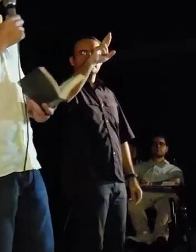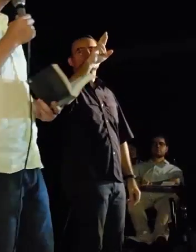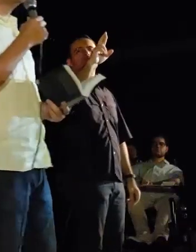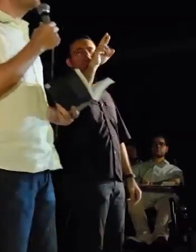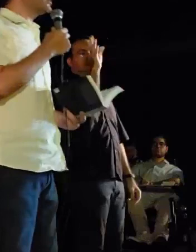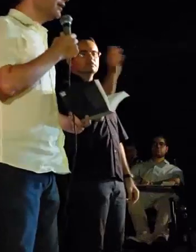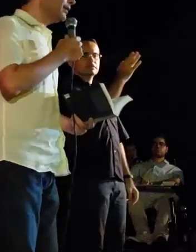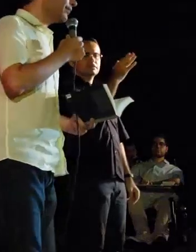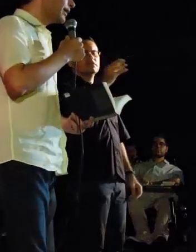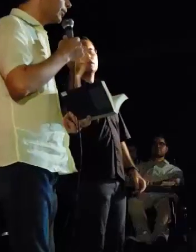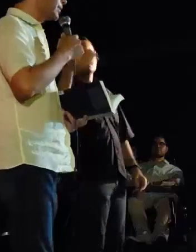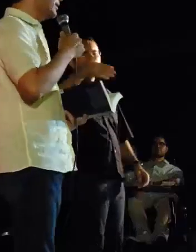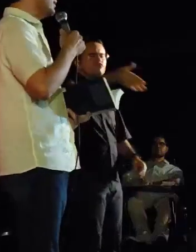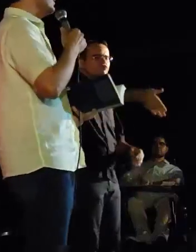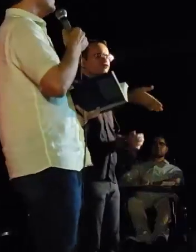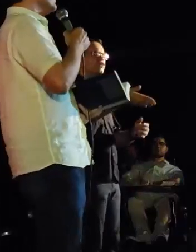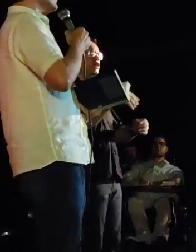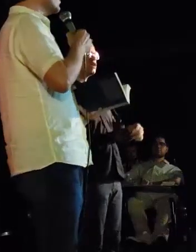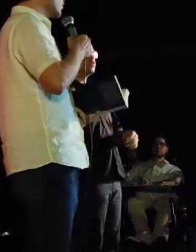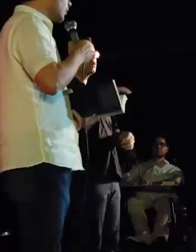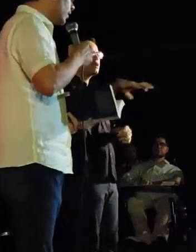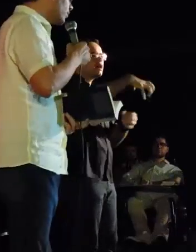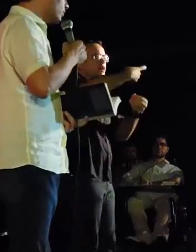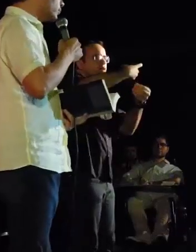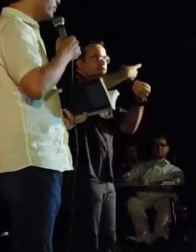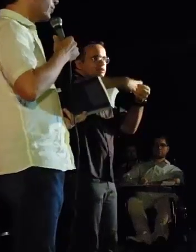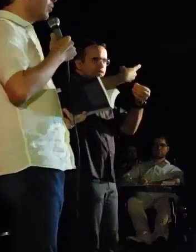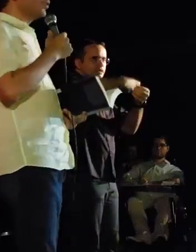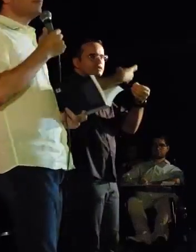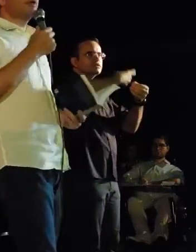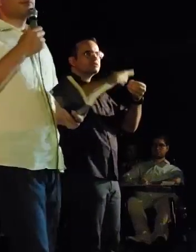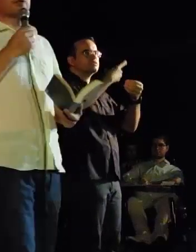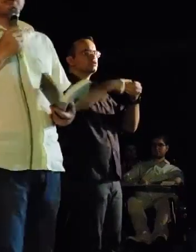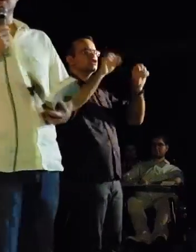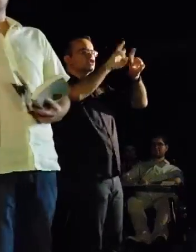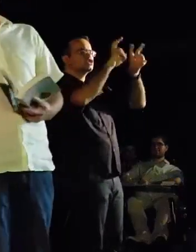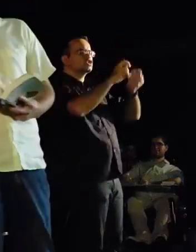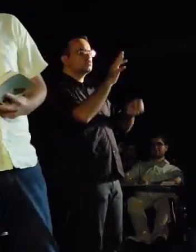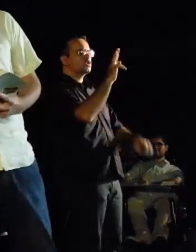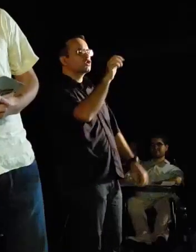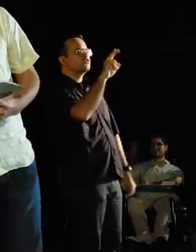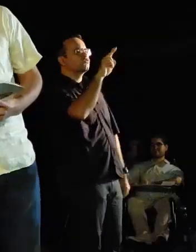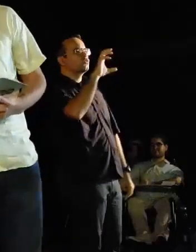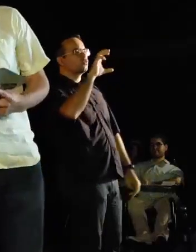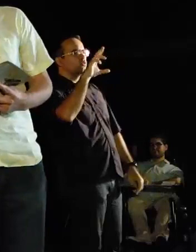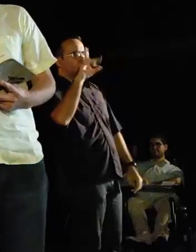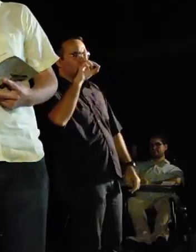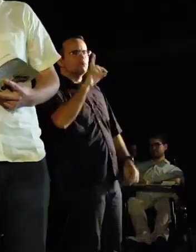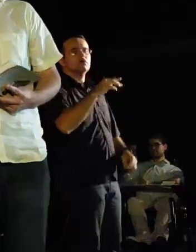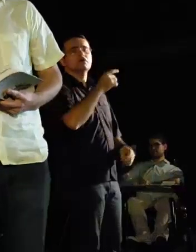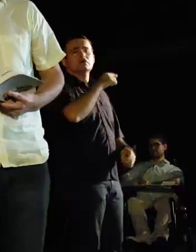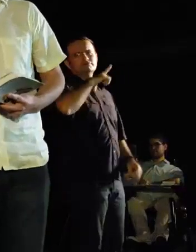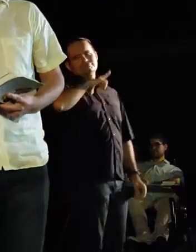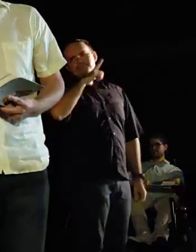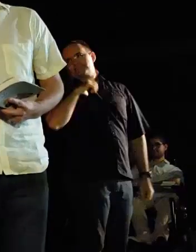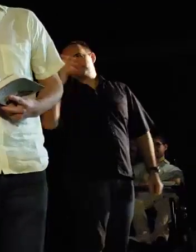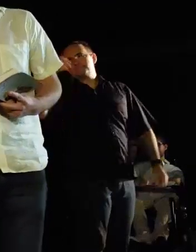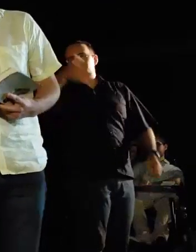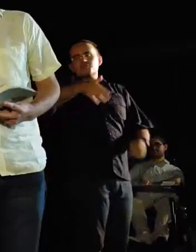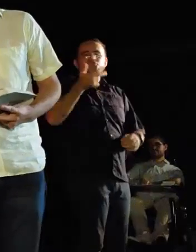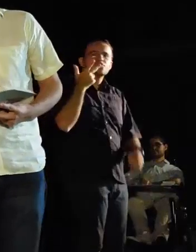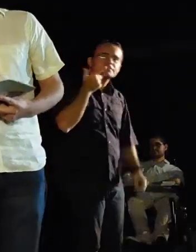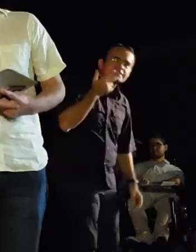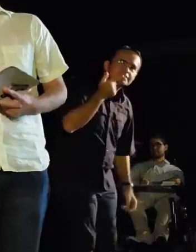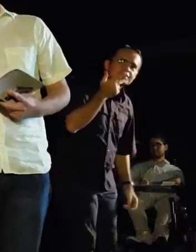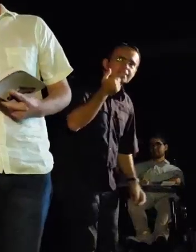acadêmica no Cariri, na Federal do Cariri, um colóquio sobre Foucault. Para nós era muito importante, né, que nessa sua vinda ao Ceará